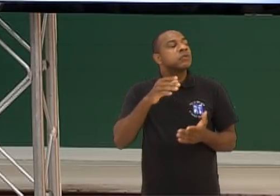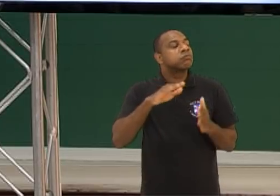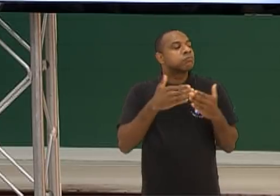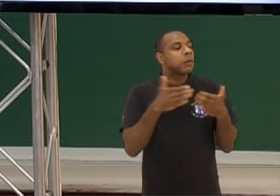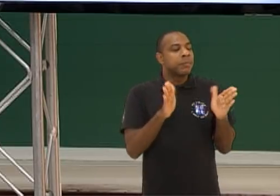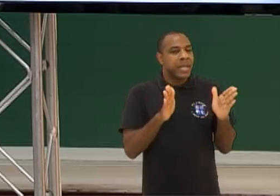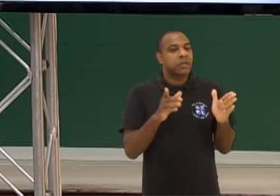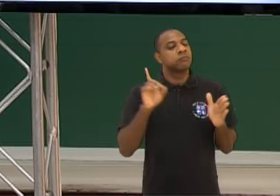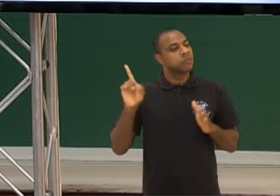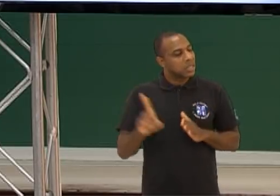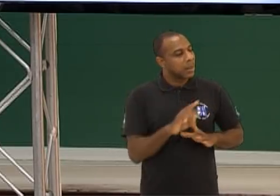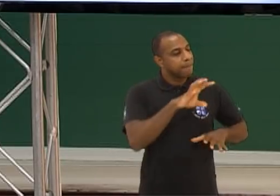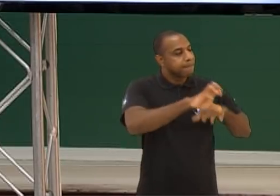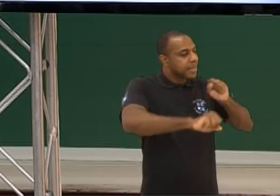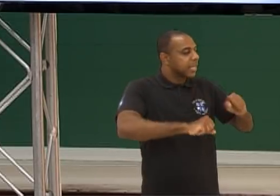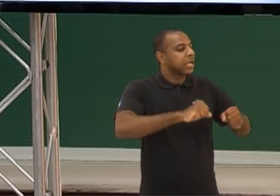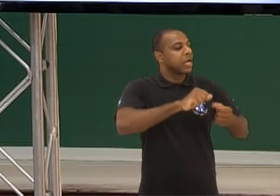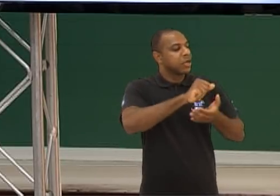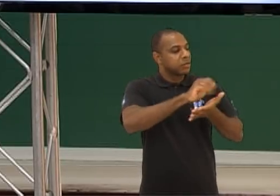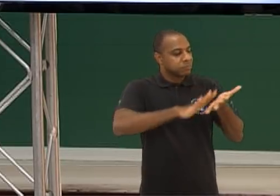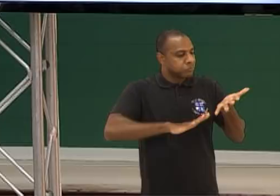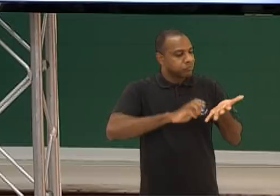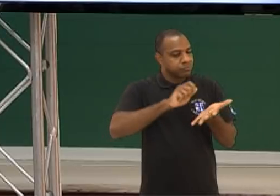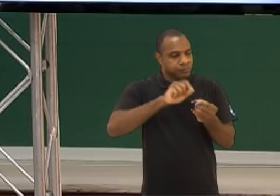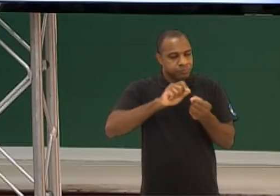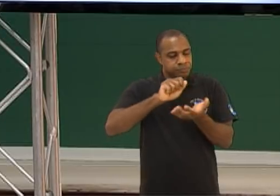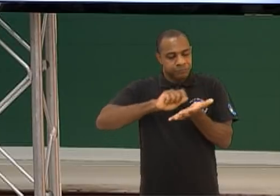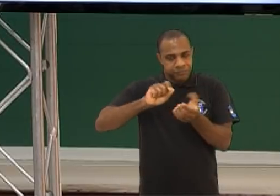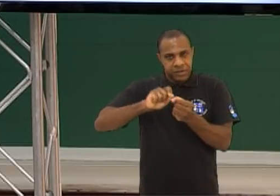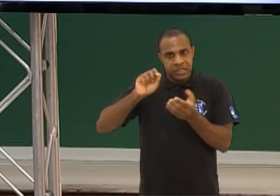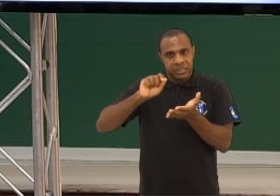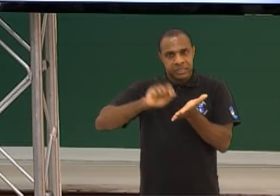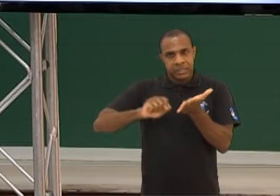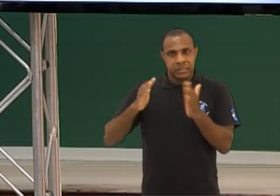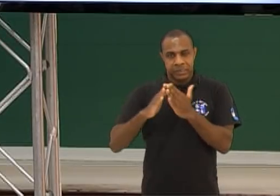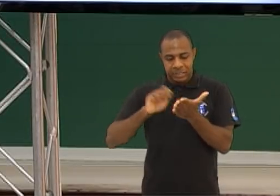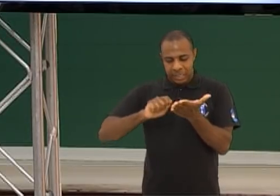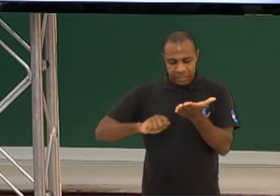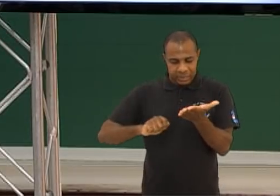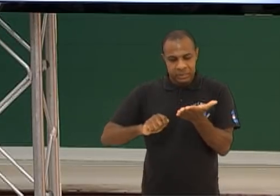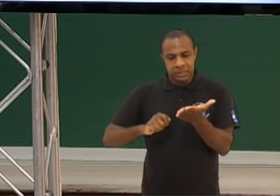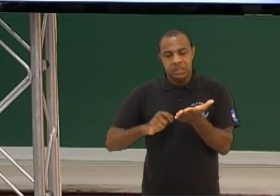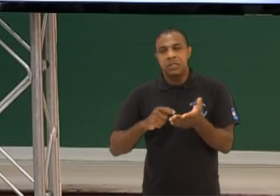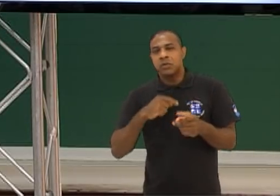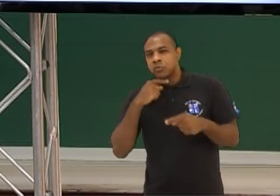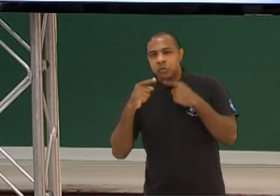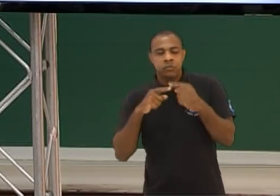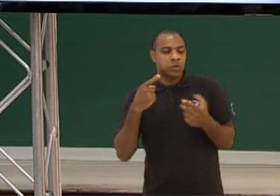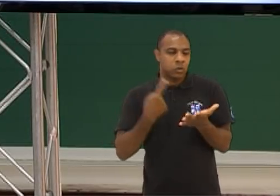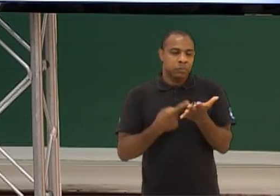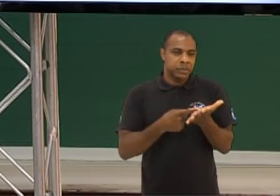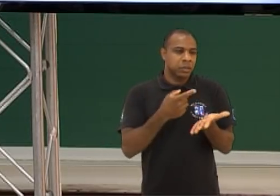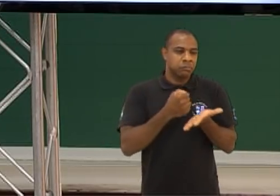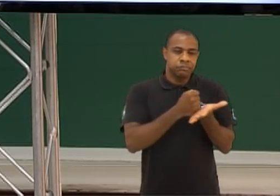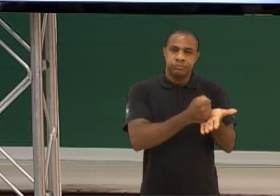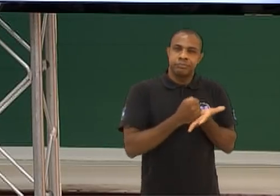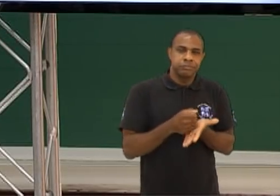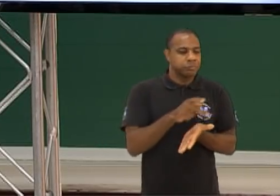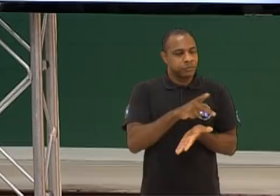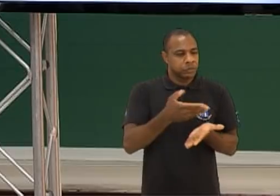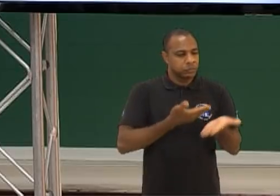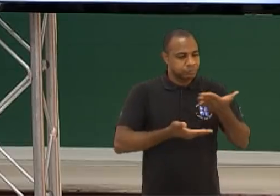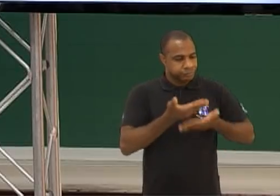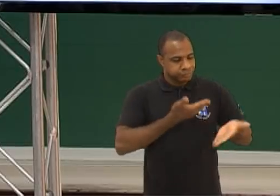busca as atividades, faz em casa, marca um horário lá para tirar dúvida com o teu professor e essa é a maneira também para garantir a